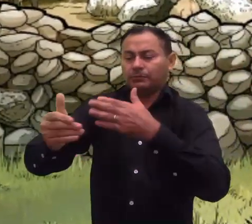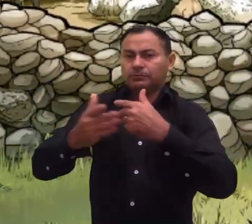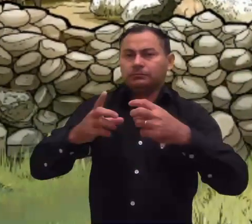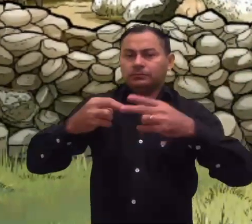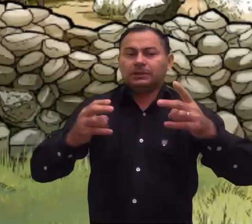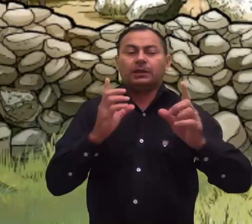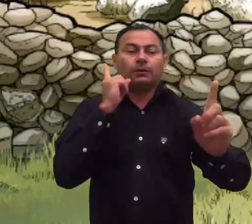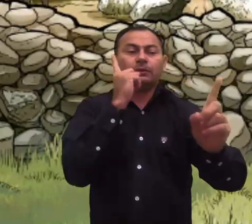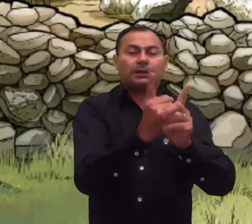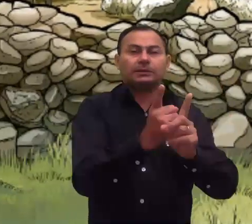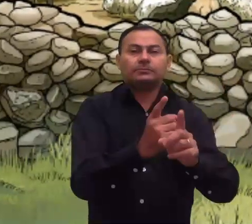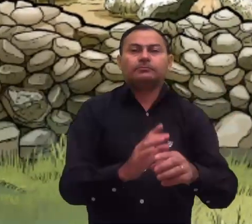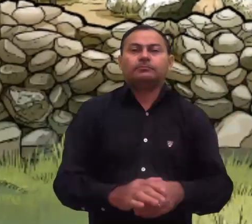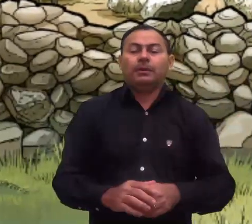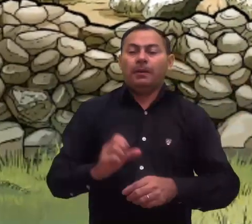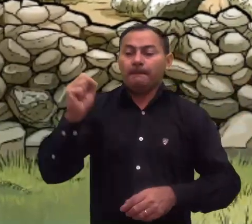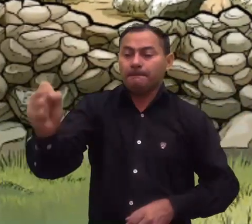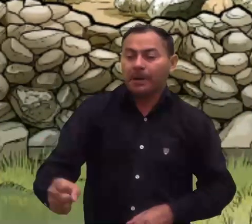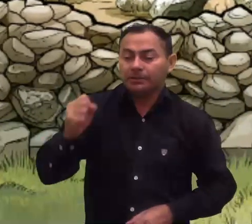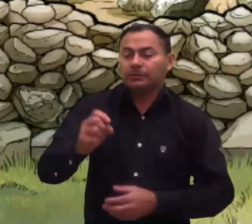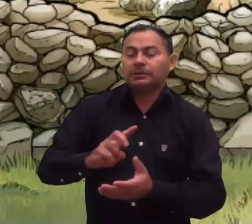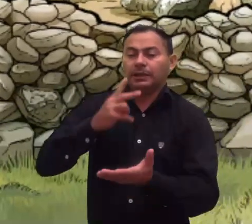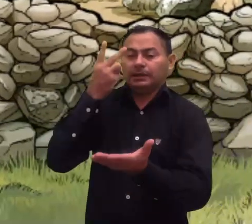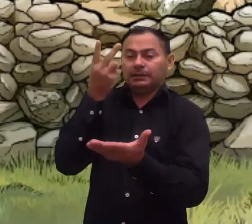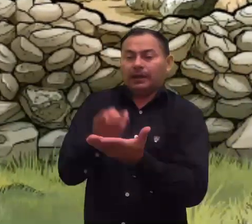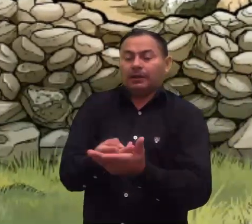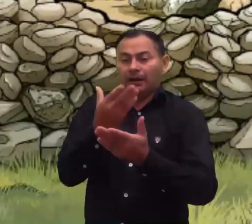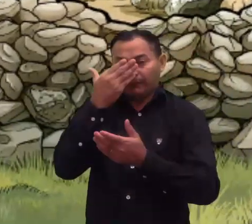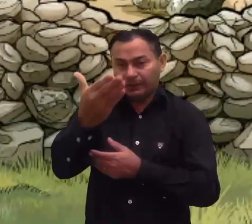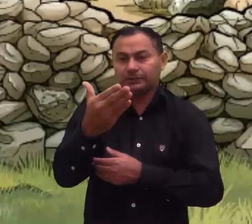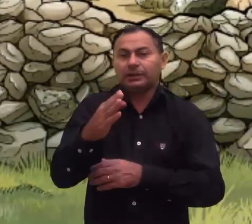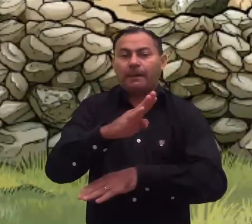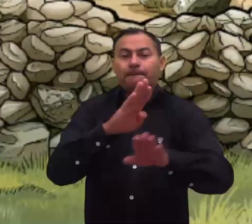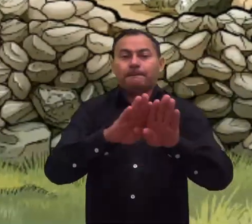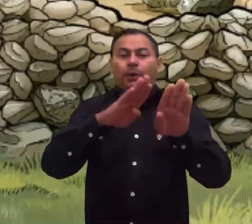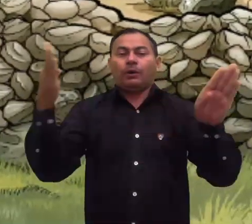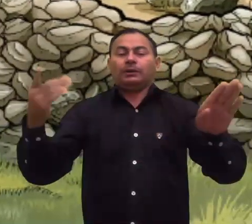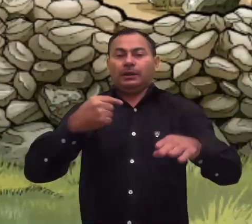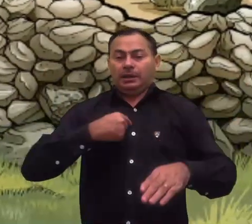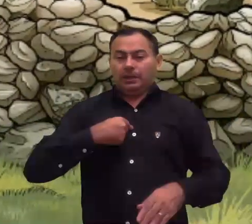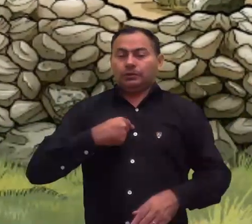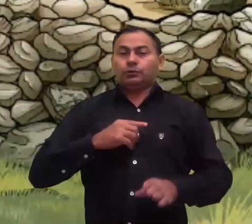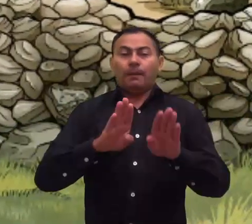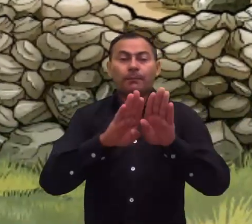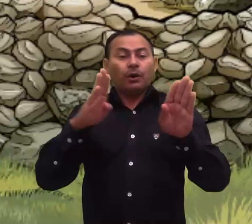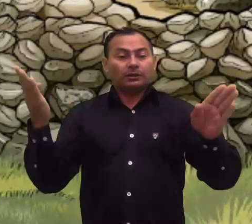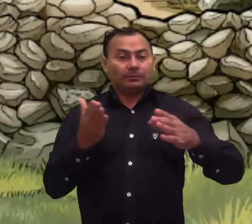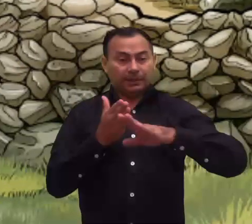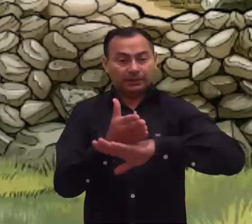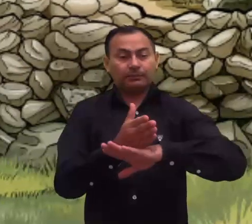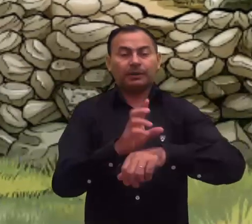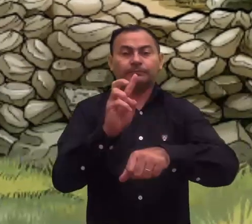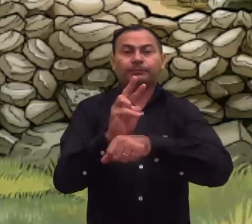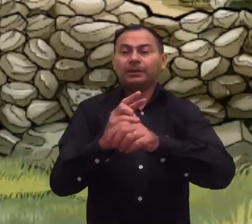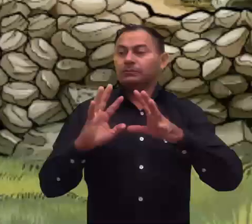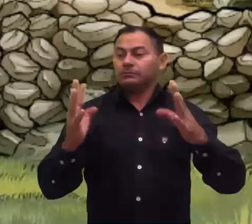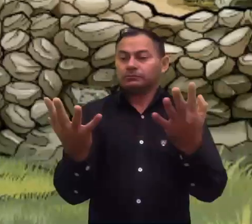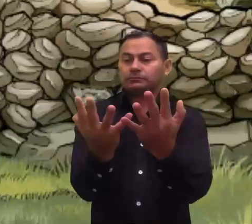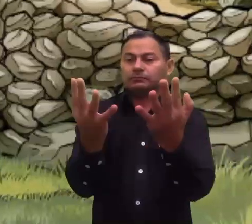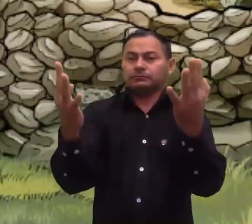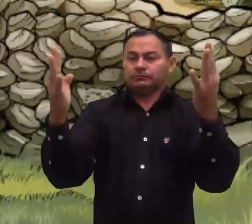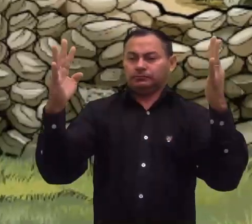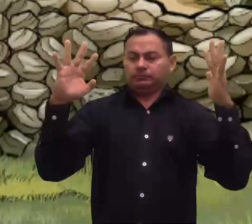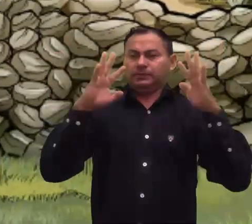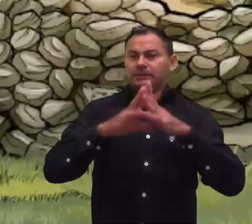árvores, pedras ou qualquer outra coisa que encontrassem. O pastor se deitava à frente da porta e dizia: Eu sou a porta.